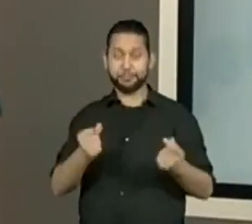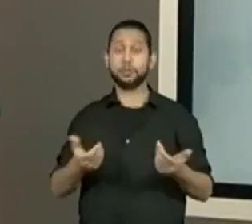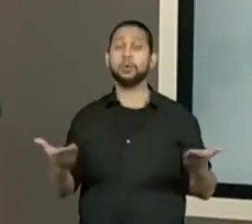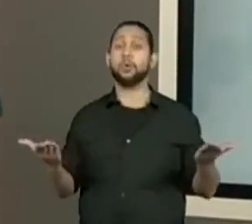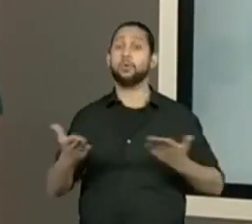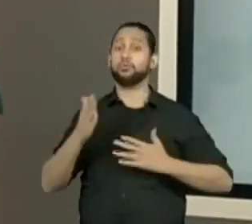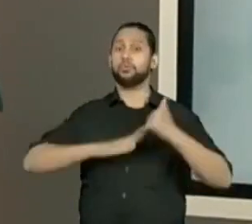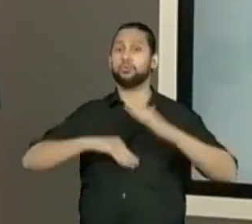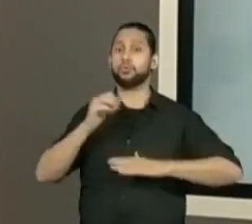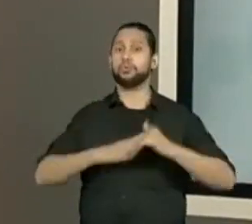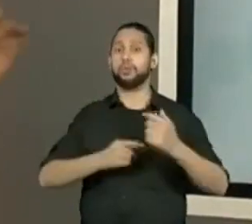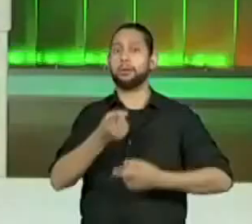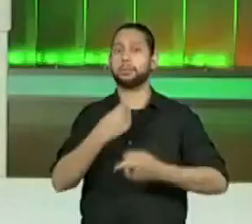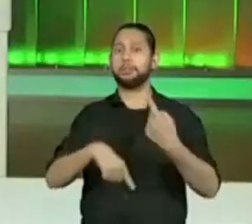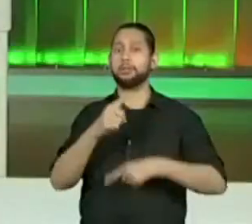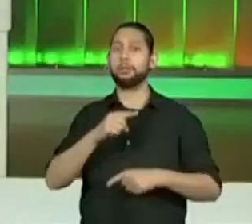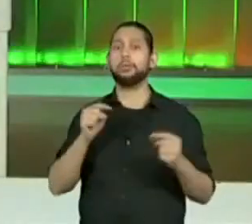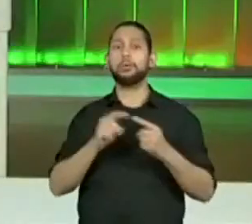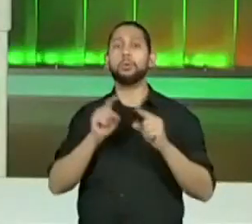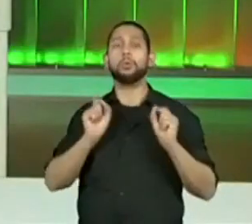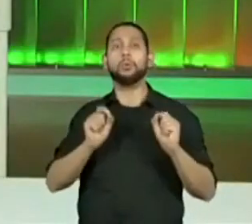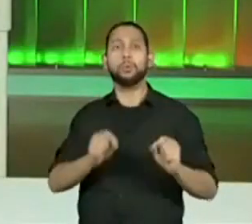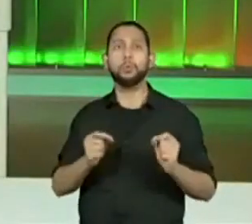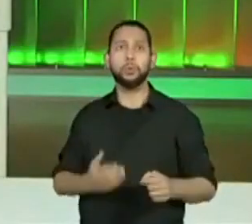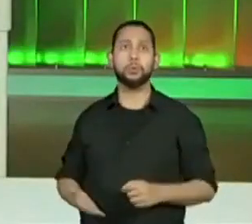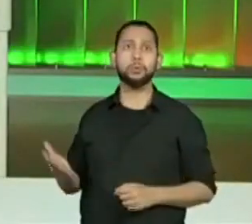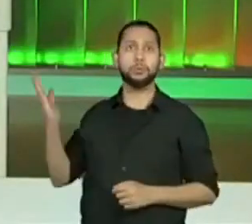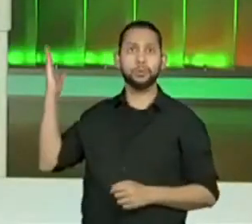na habilidade que a gente vai trabalhar hoje